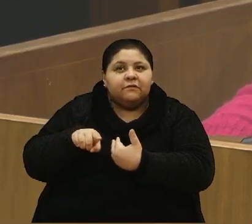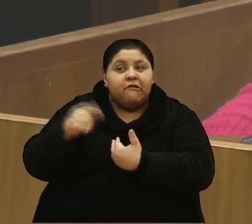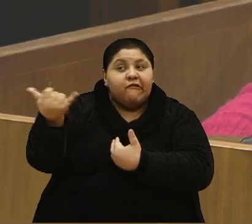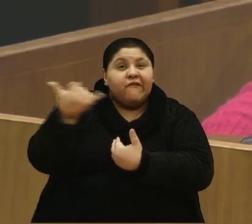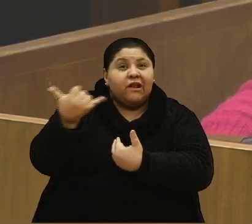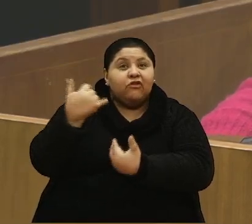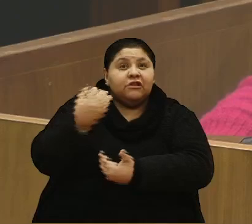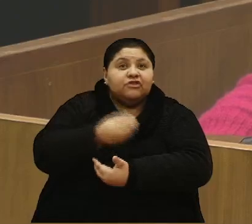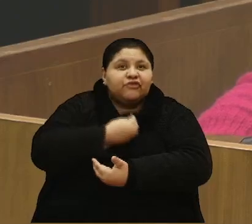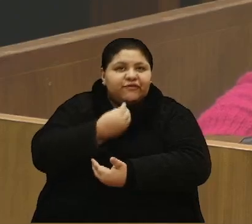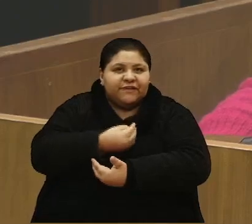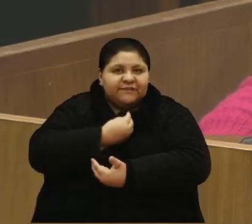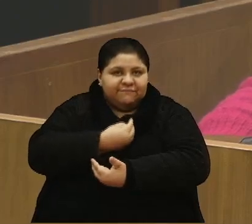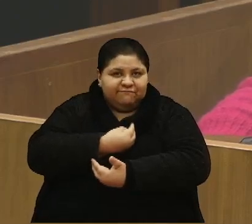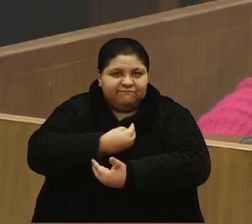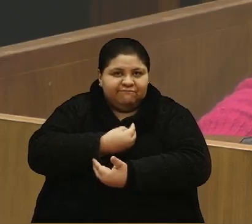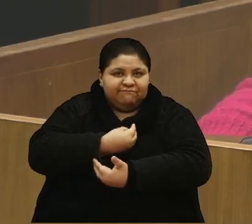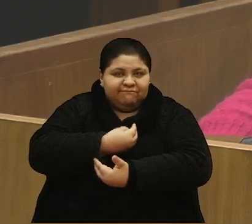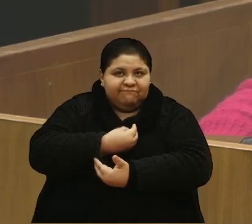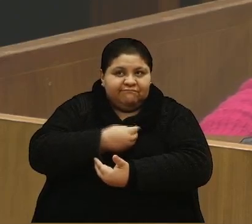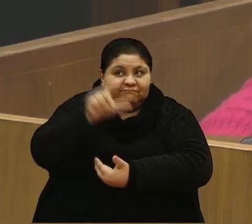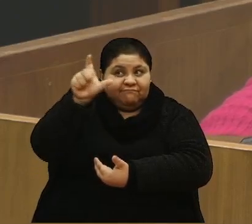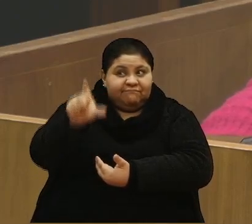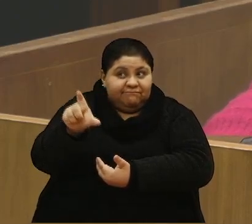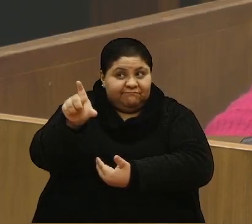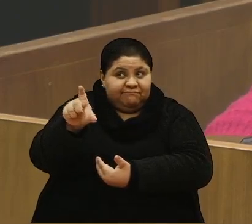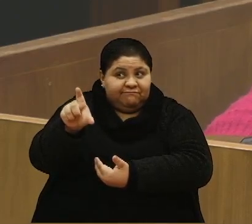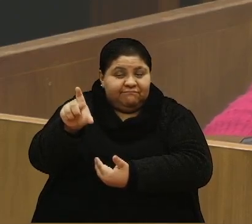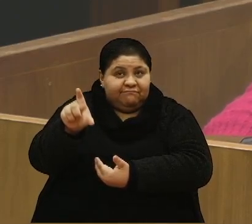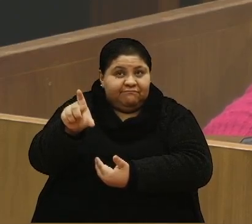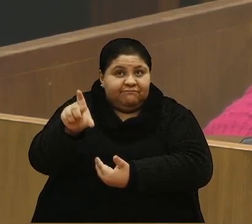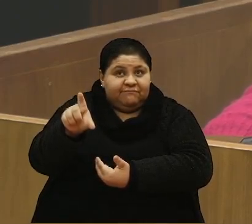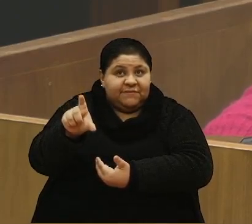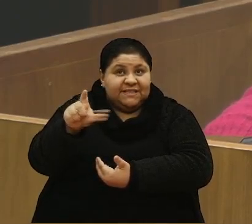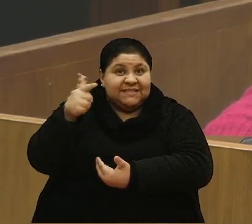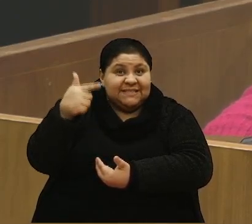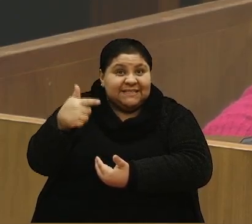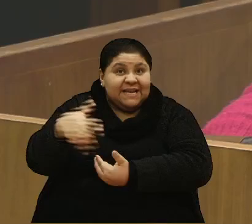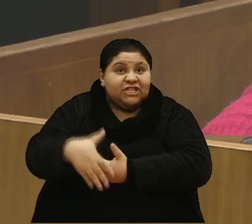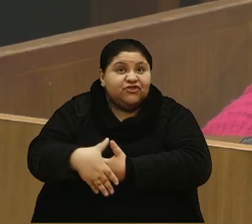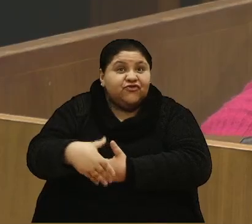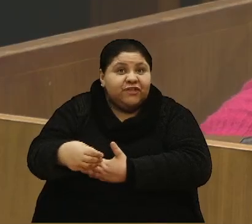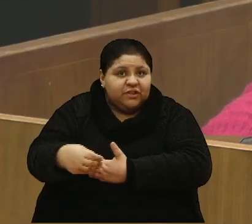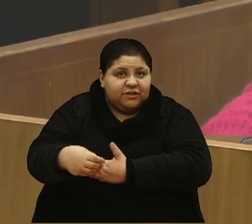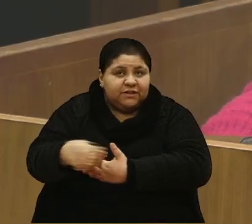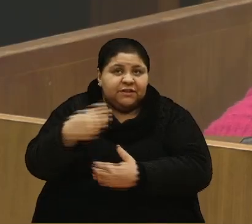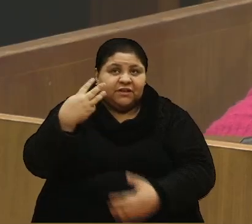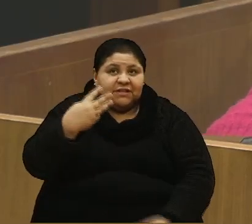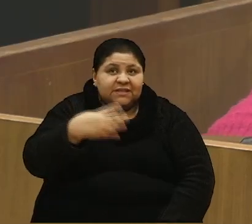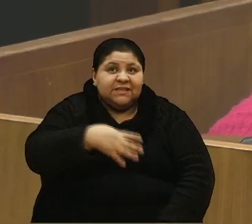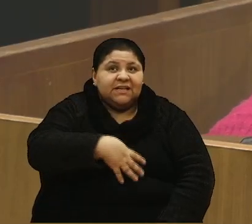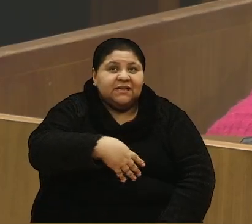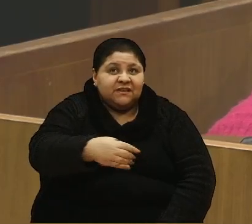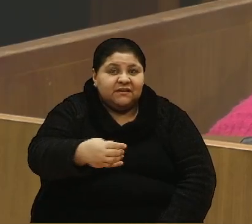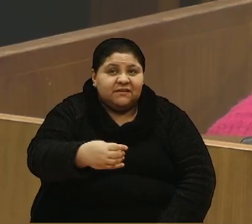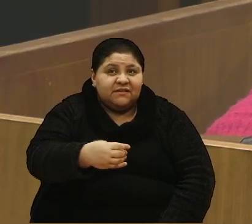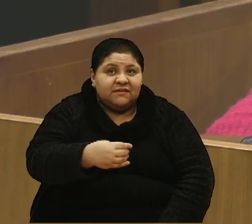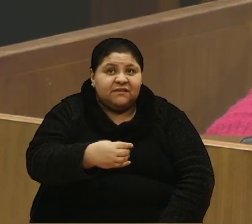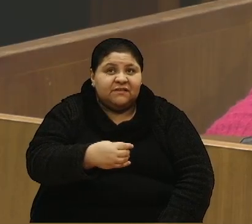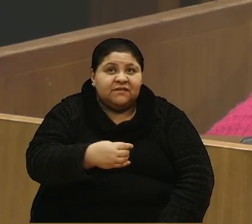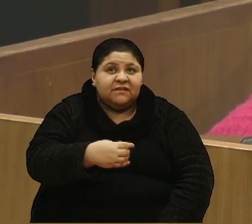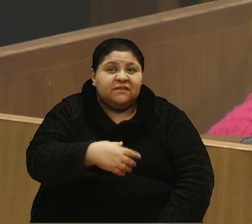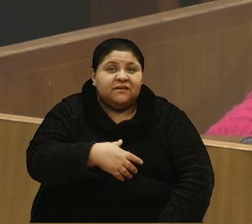vida. Aquela senhora tem 7 filhos. 3 filhos foram